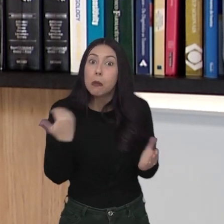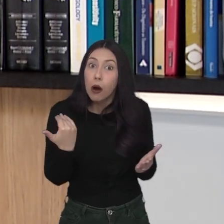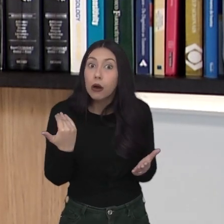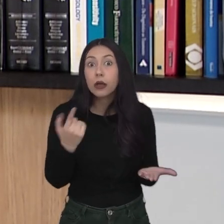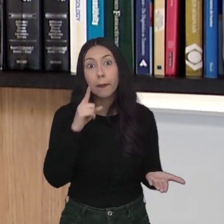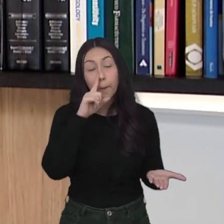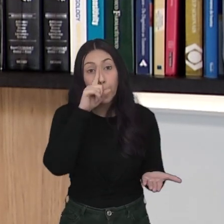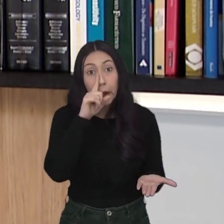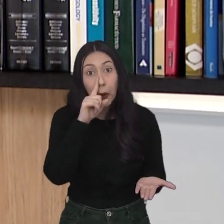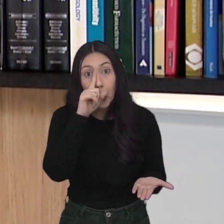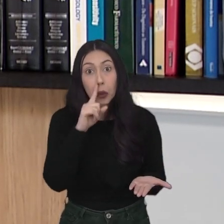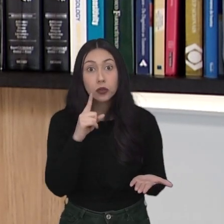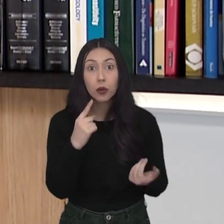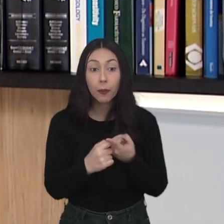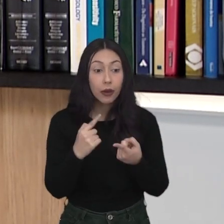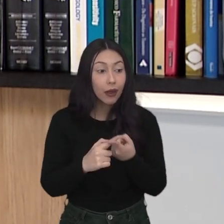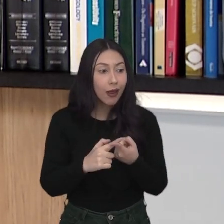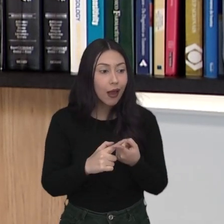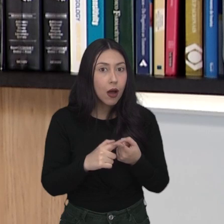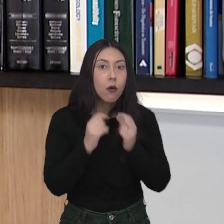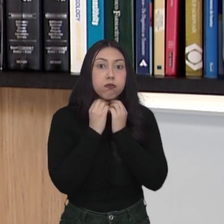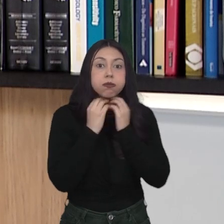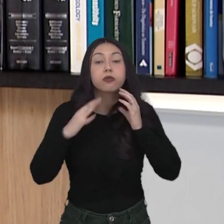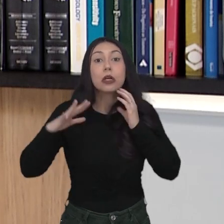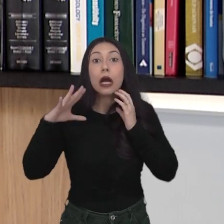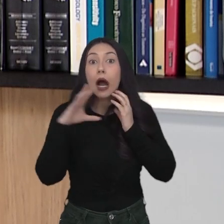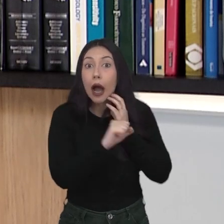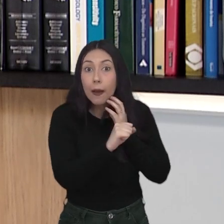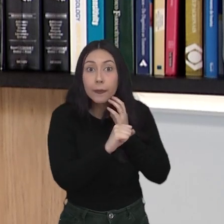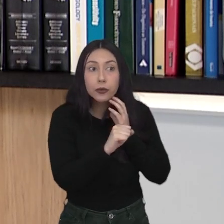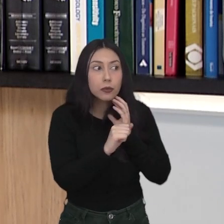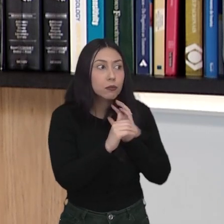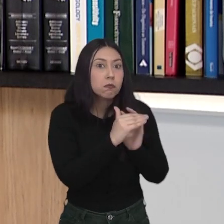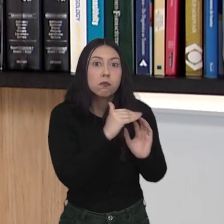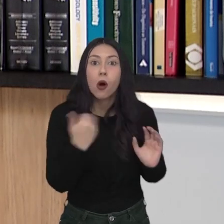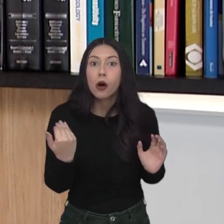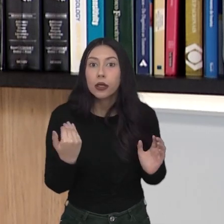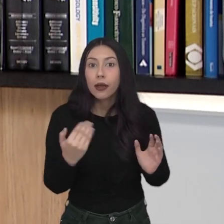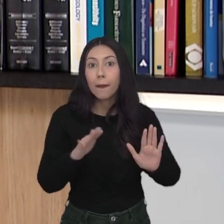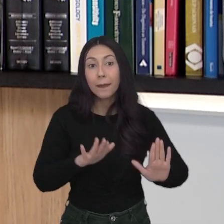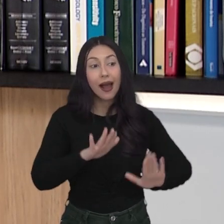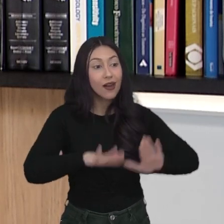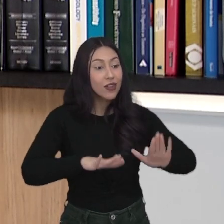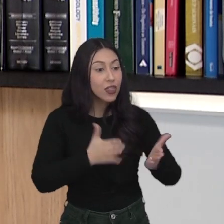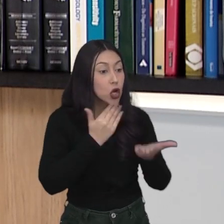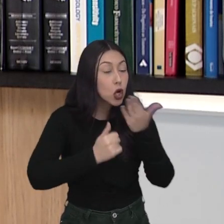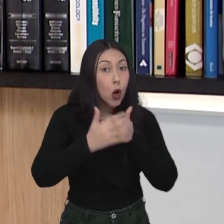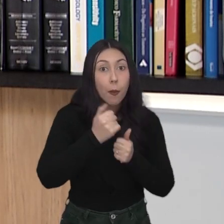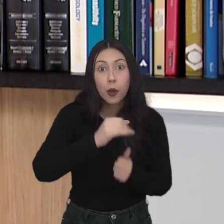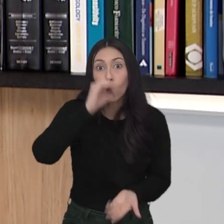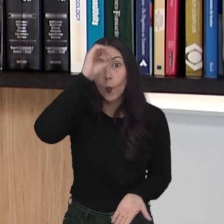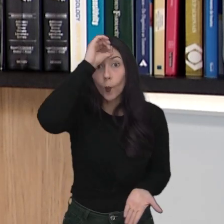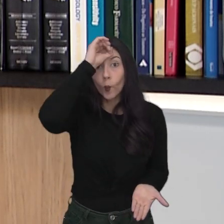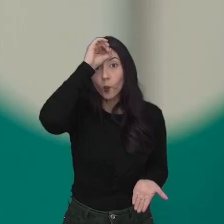eles levam ao óbito rapidamente, se a gente não acabar ingerindo acidentalmente esses alimentos.